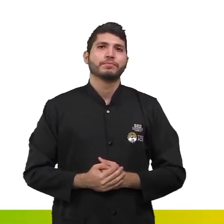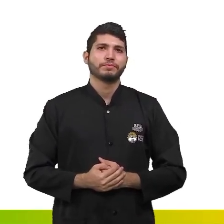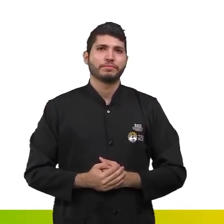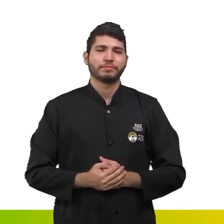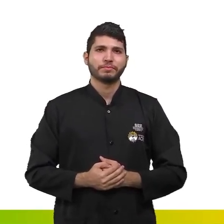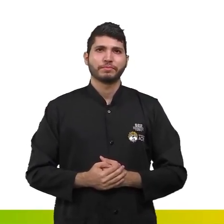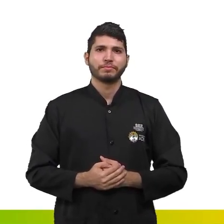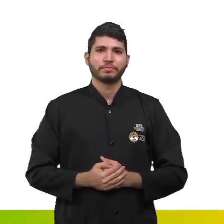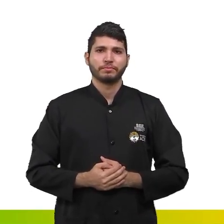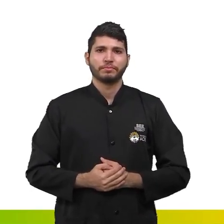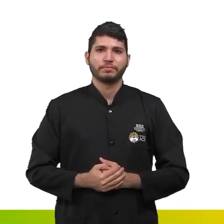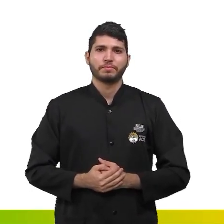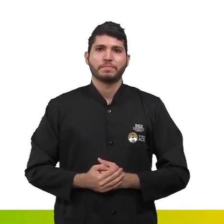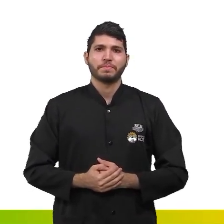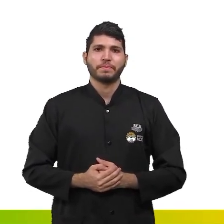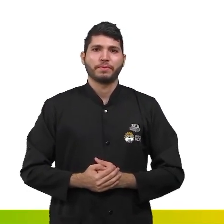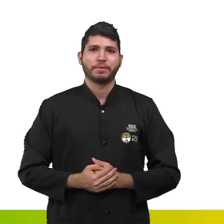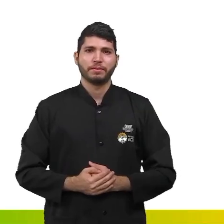atividade dinâmica.